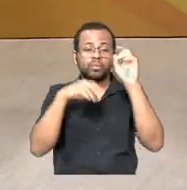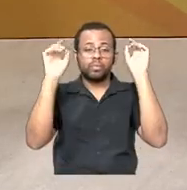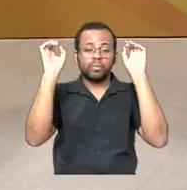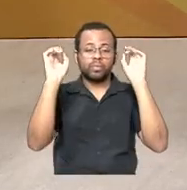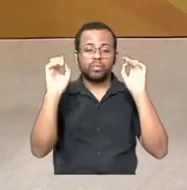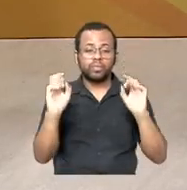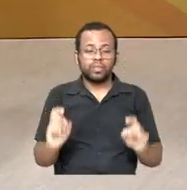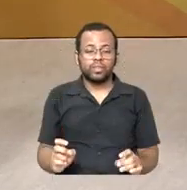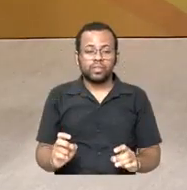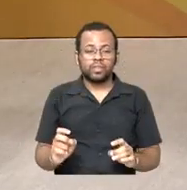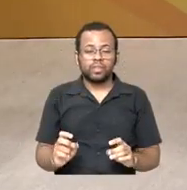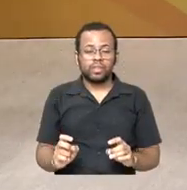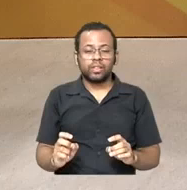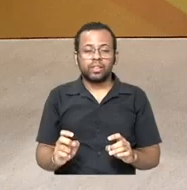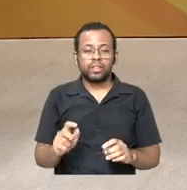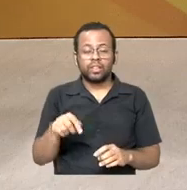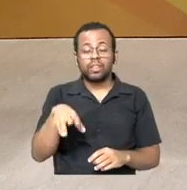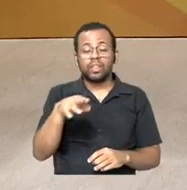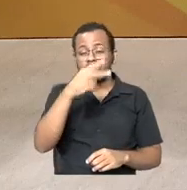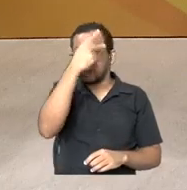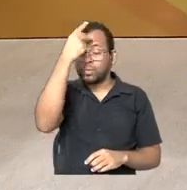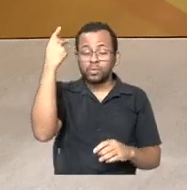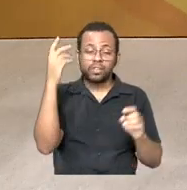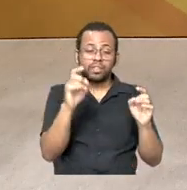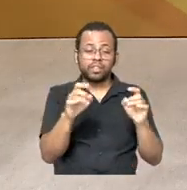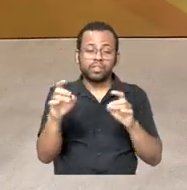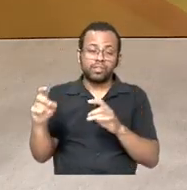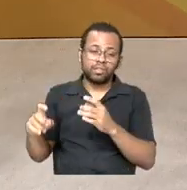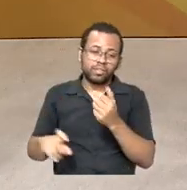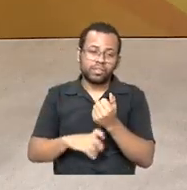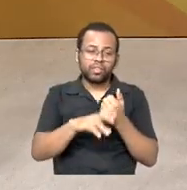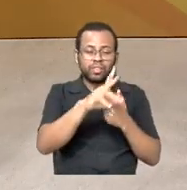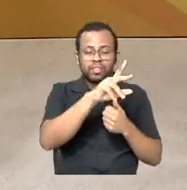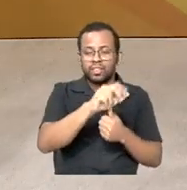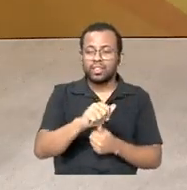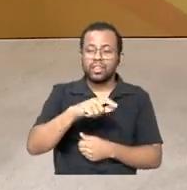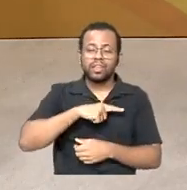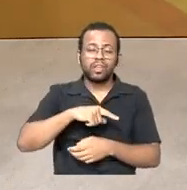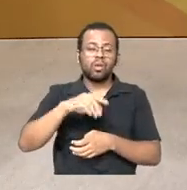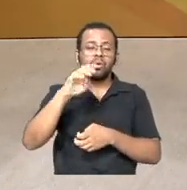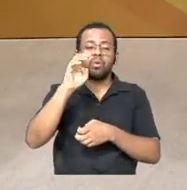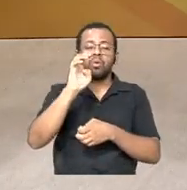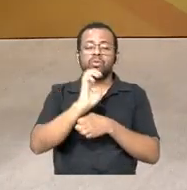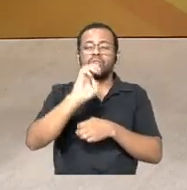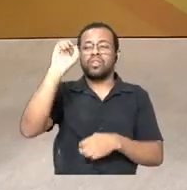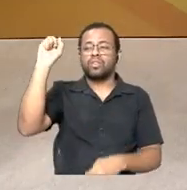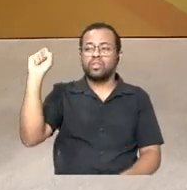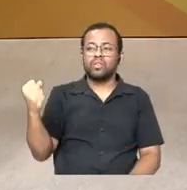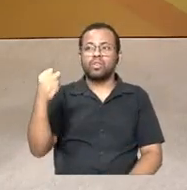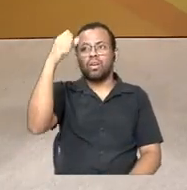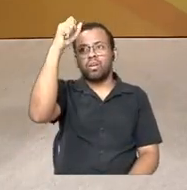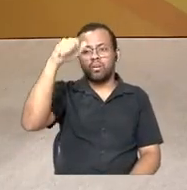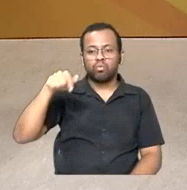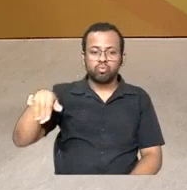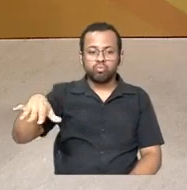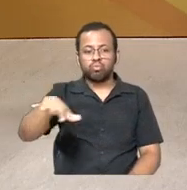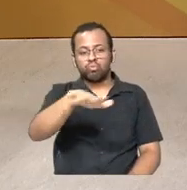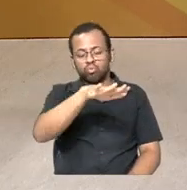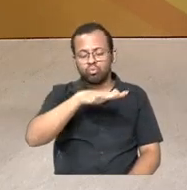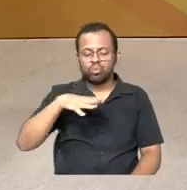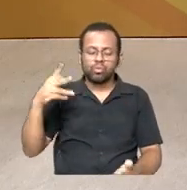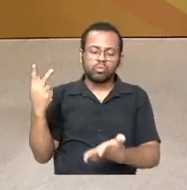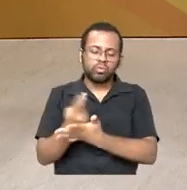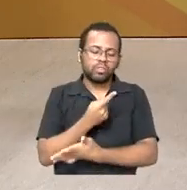os nossos queridos promotores e promotoras Caju Cap que estão por todo o estado fazendo acontecer durante toda a semana